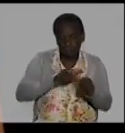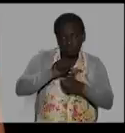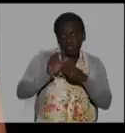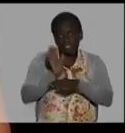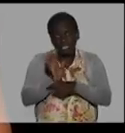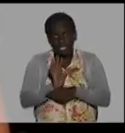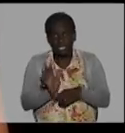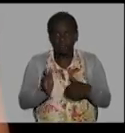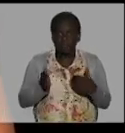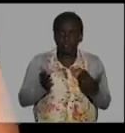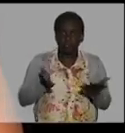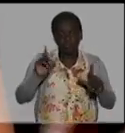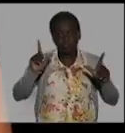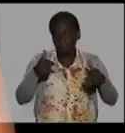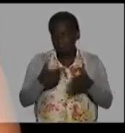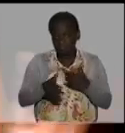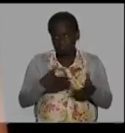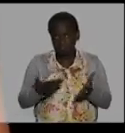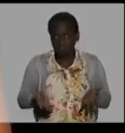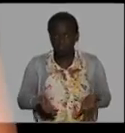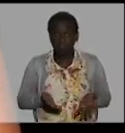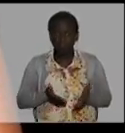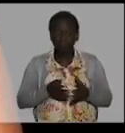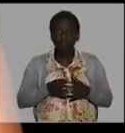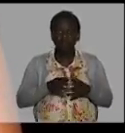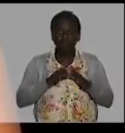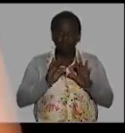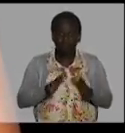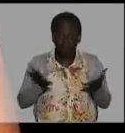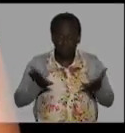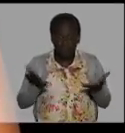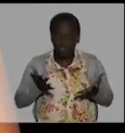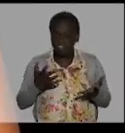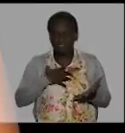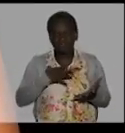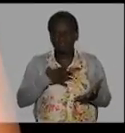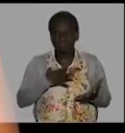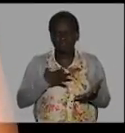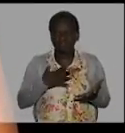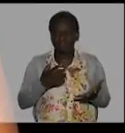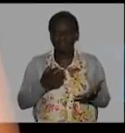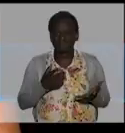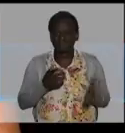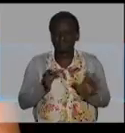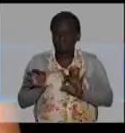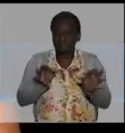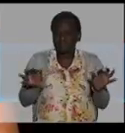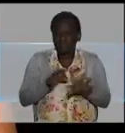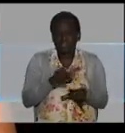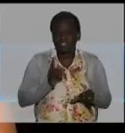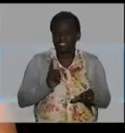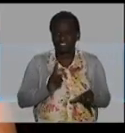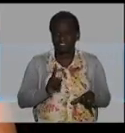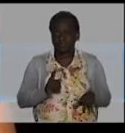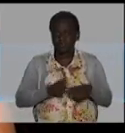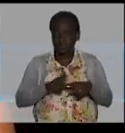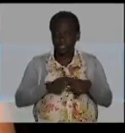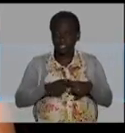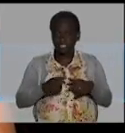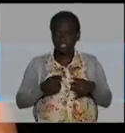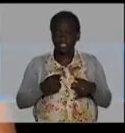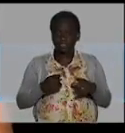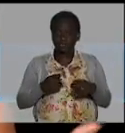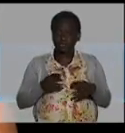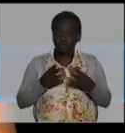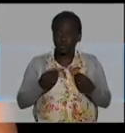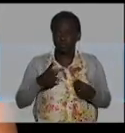o cinema ou televisão, que seja. Mas hoje em dia eu não me sinto ainda preparada, assim,